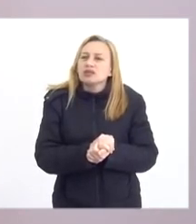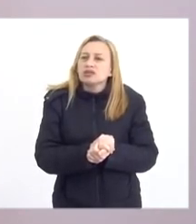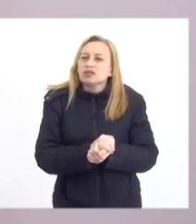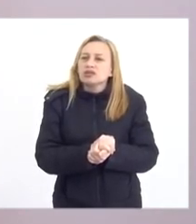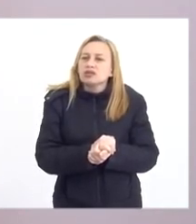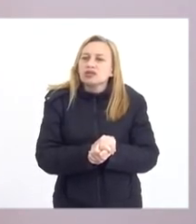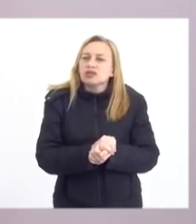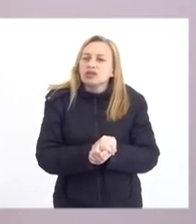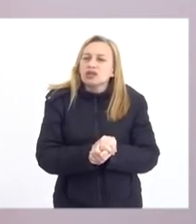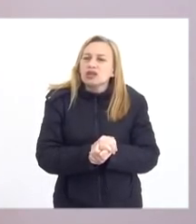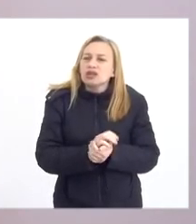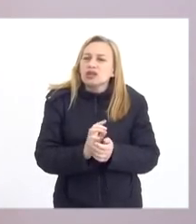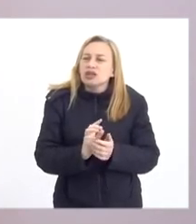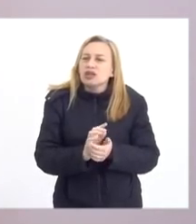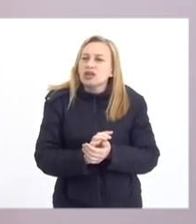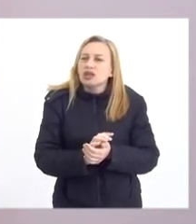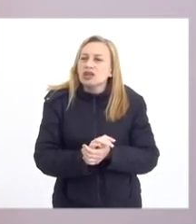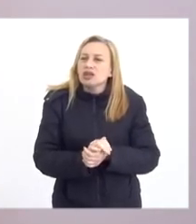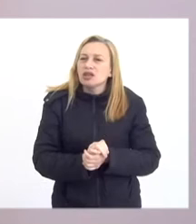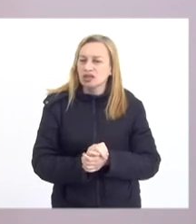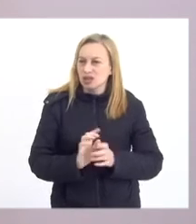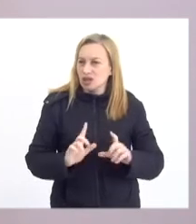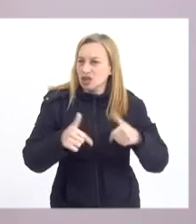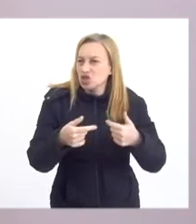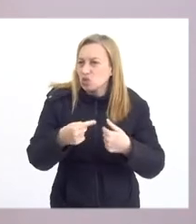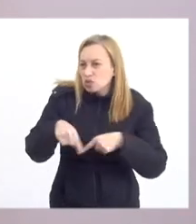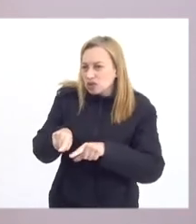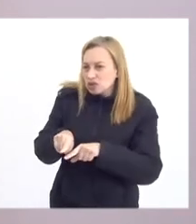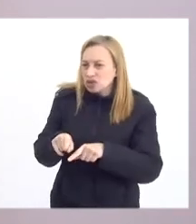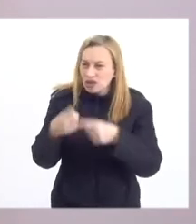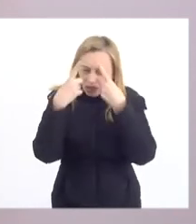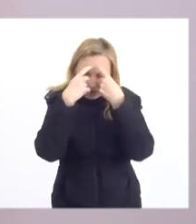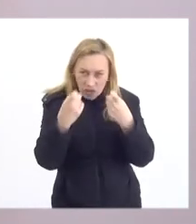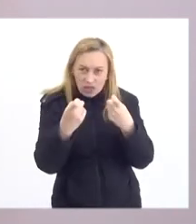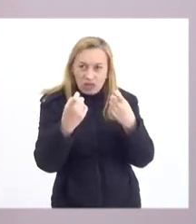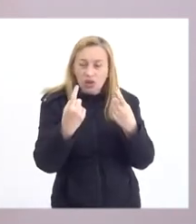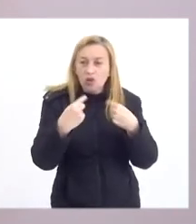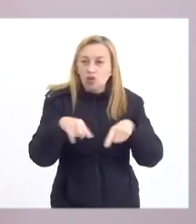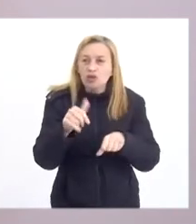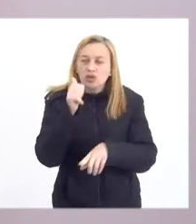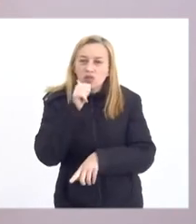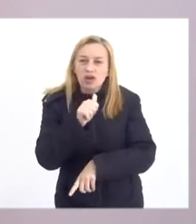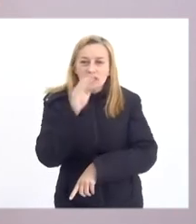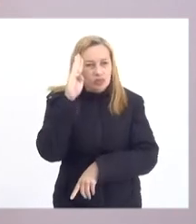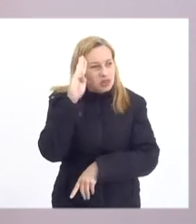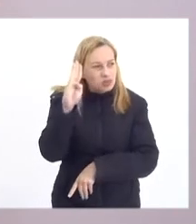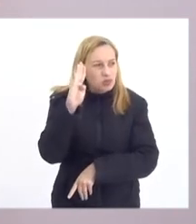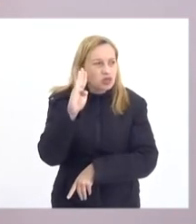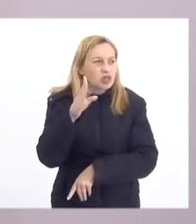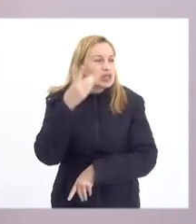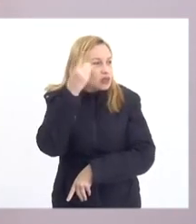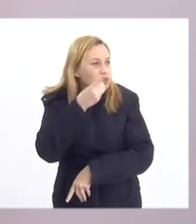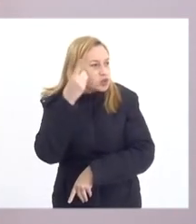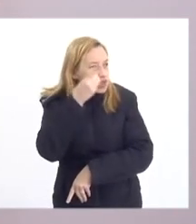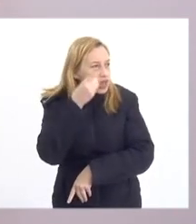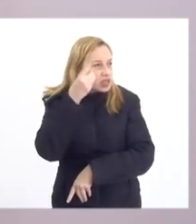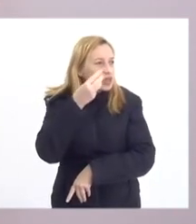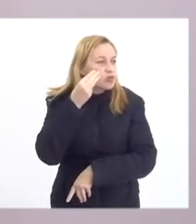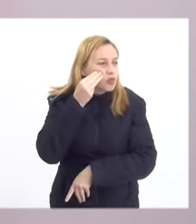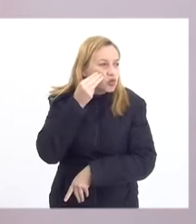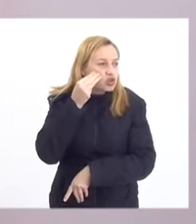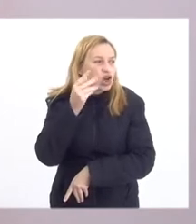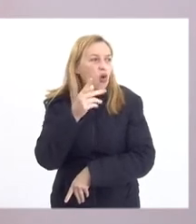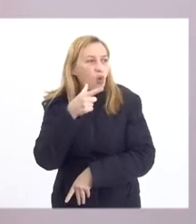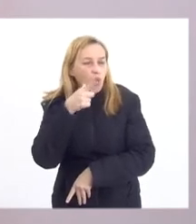com a sua fragilidade, especialmente na violência contra as mulheres. A deputada Mônica ontem fez esse